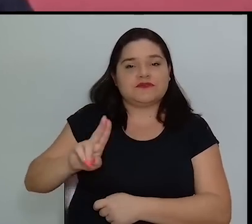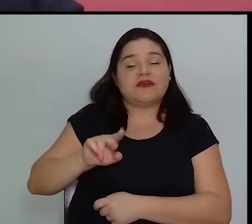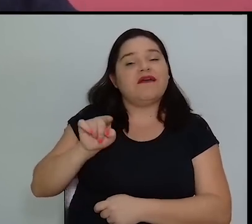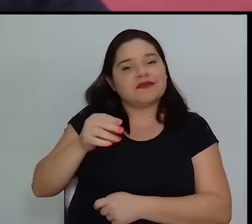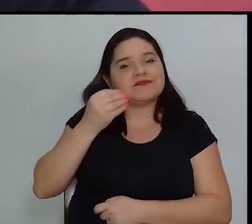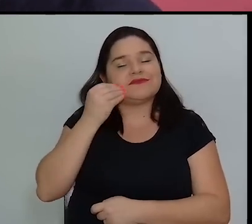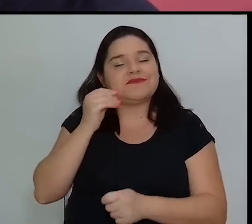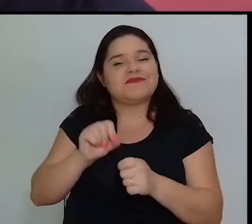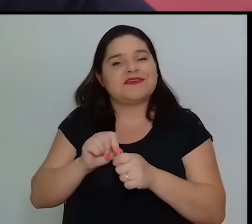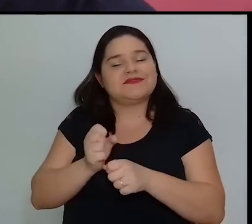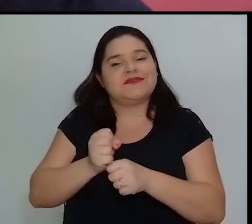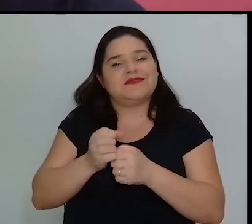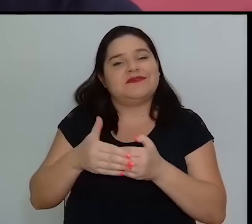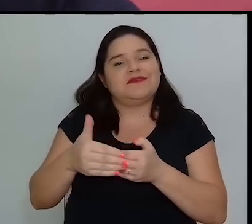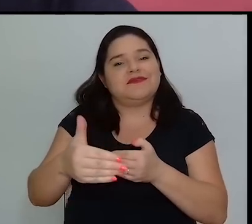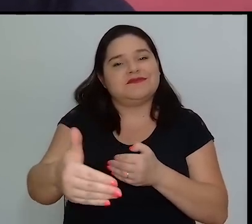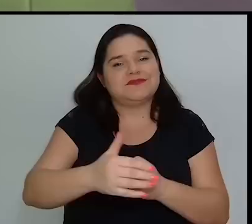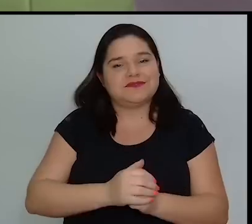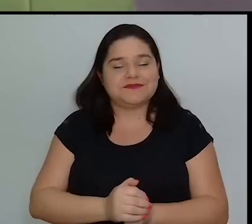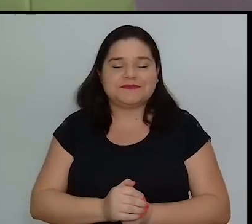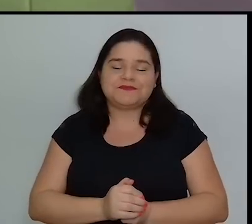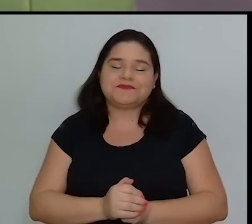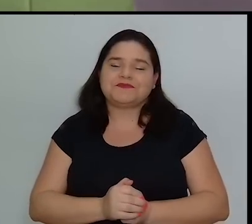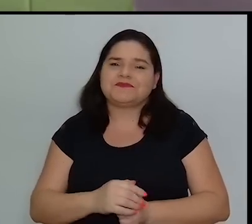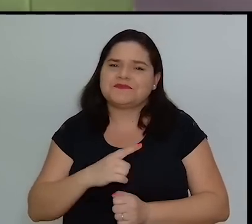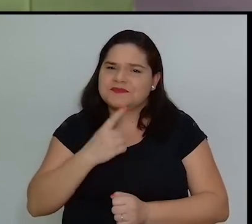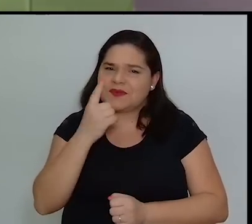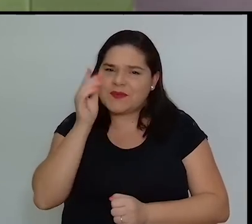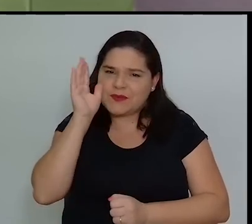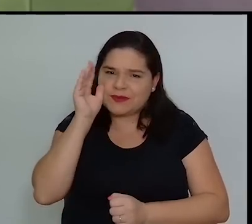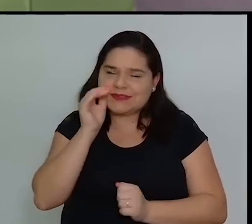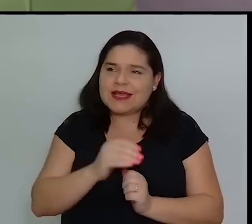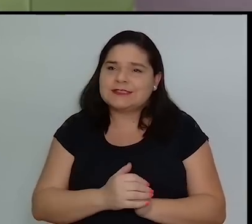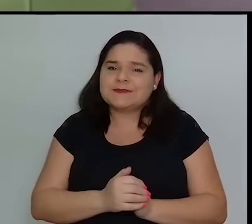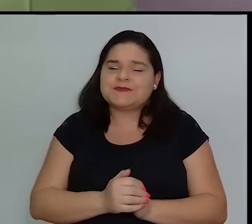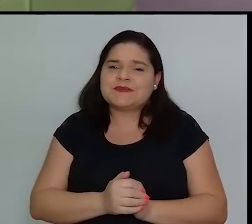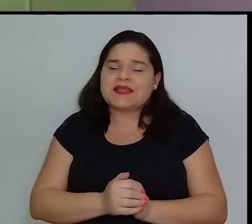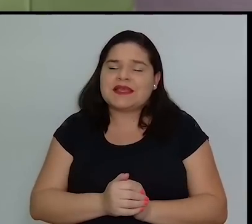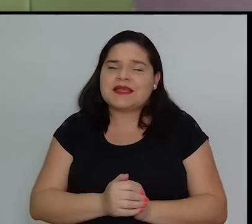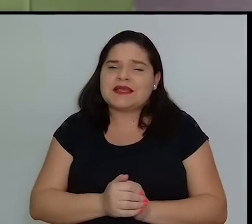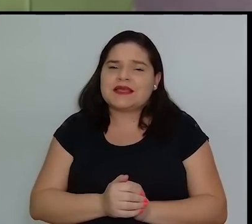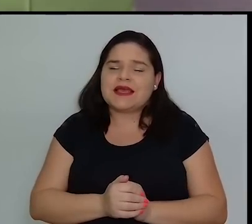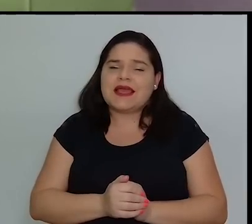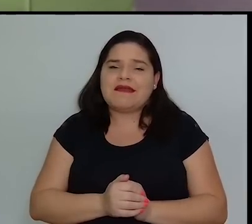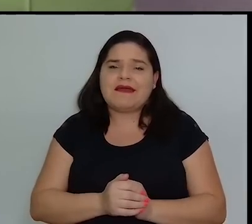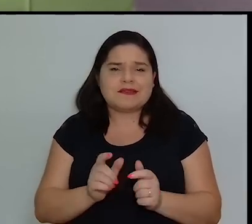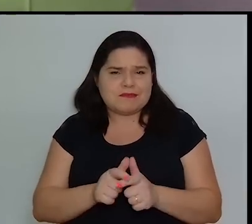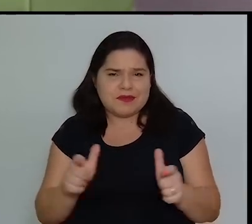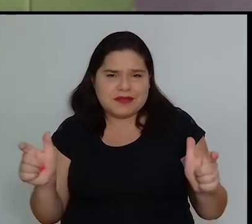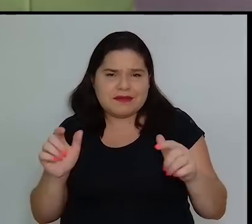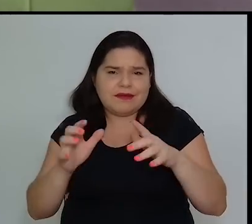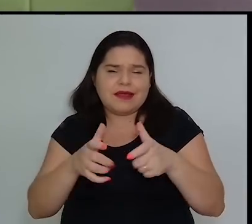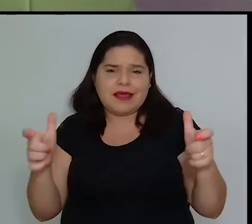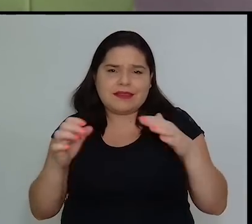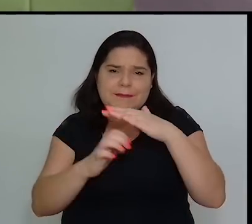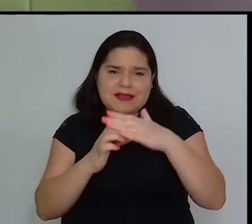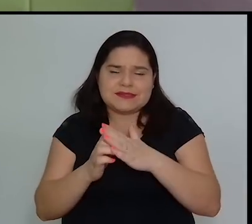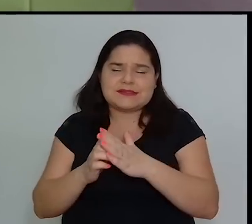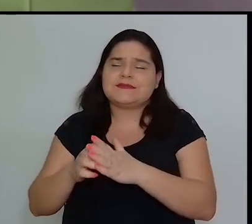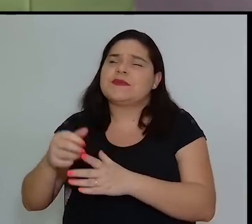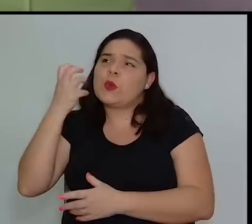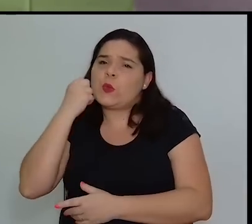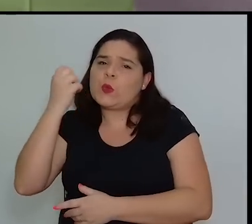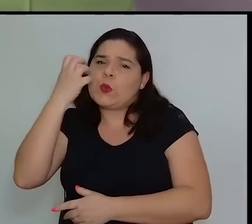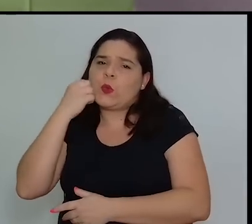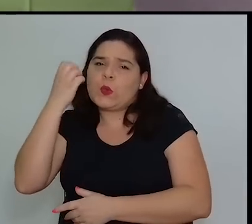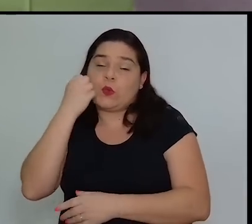tem tentado fazer ao longo desses anos tem uma curiosidade normalmente as grandes empresas vão lá ganham dinheiro e